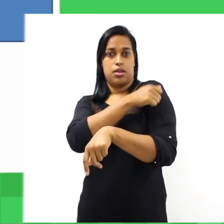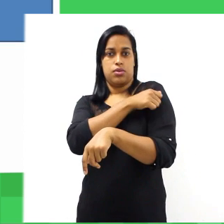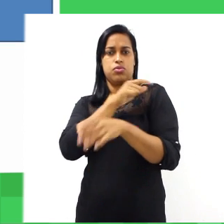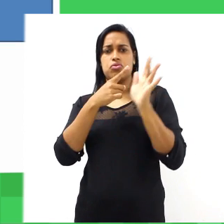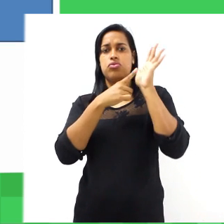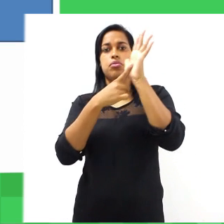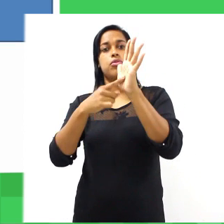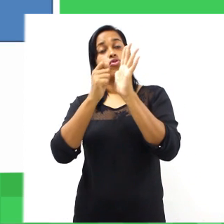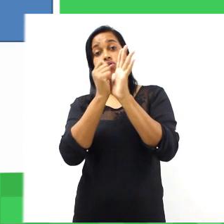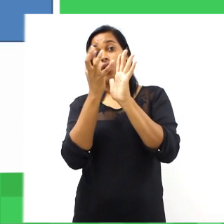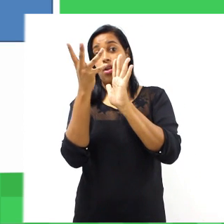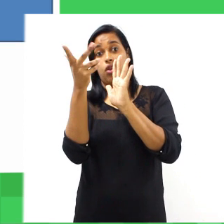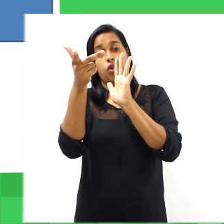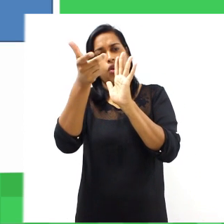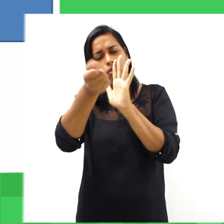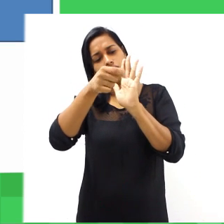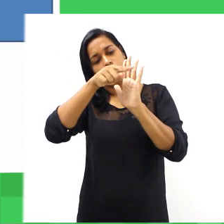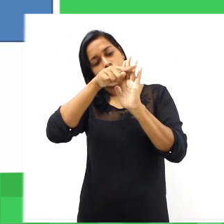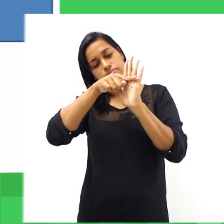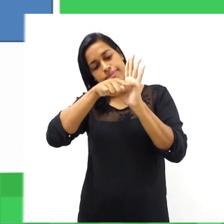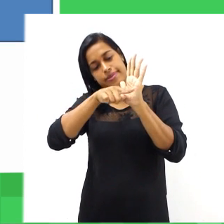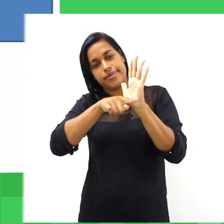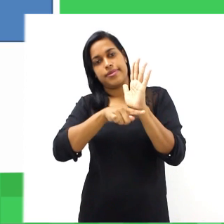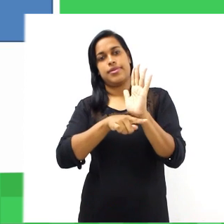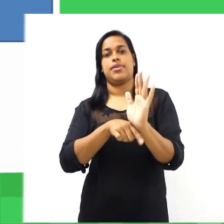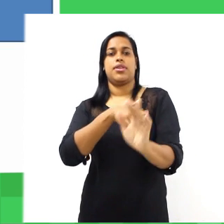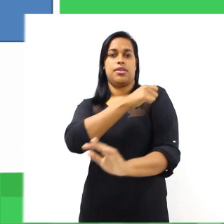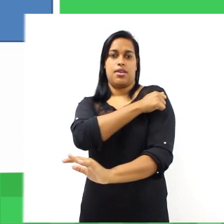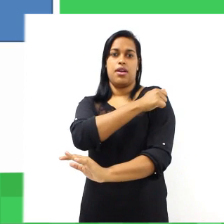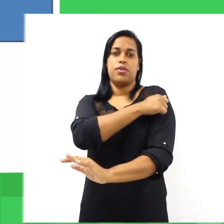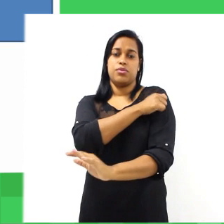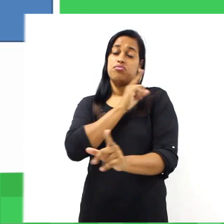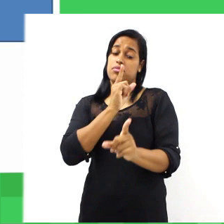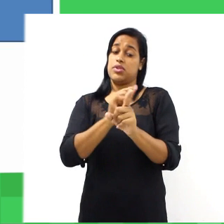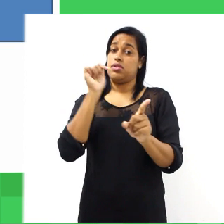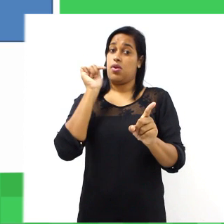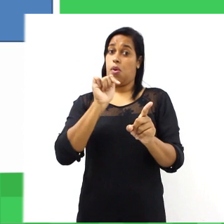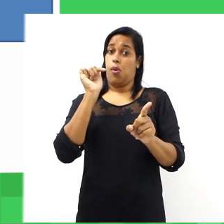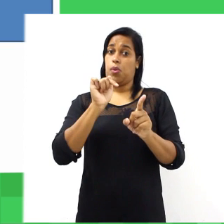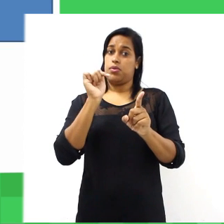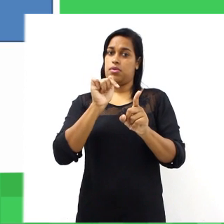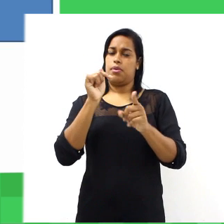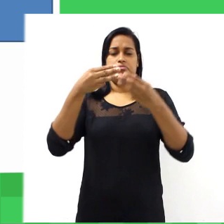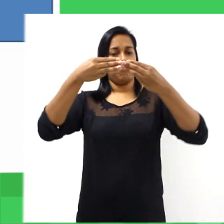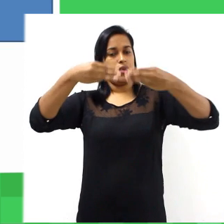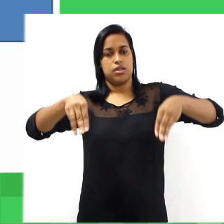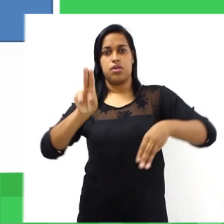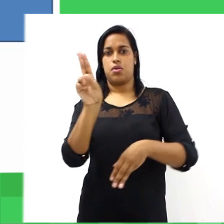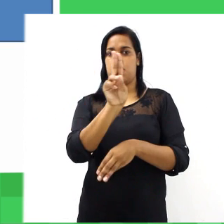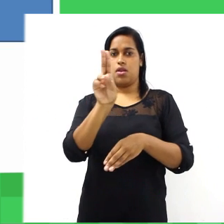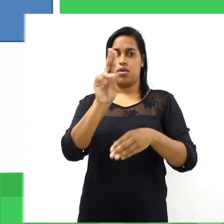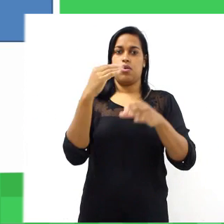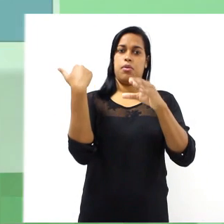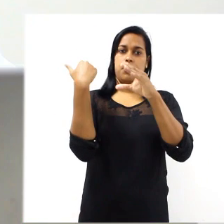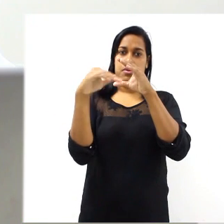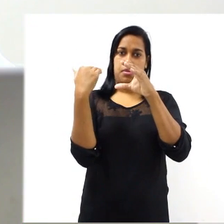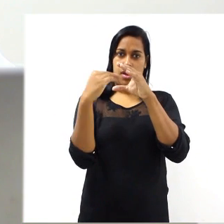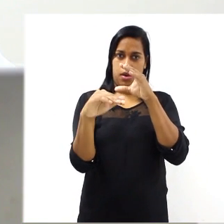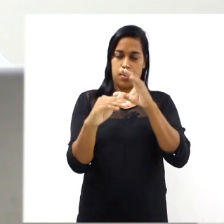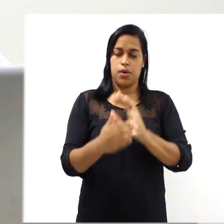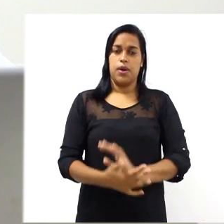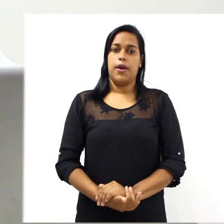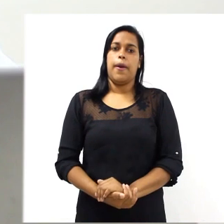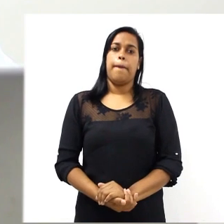isso mostrará todos os dados que se encontram naquela tabela. Então, matrícula, nome, e-mail.